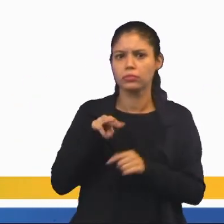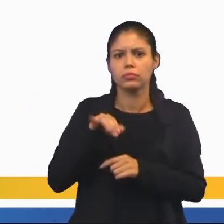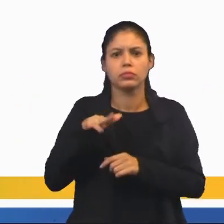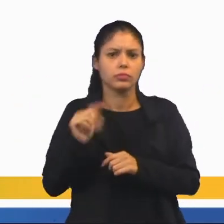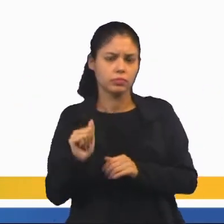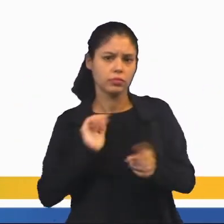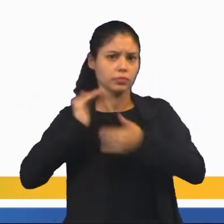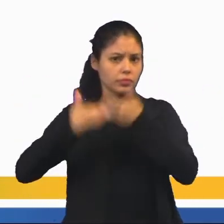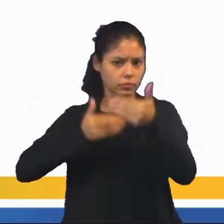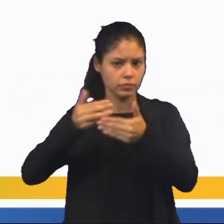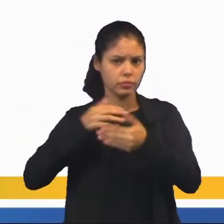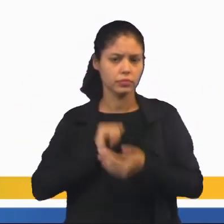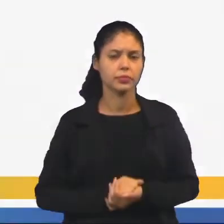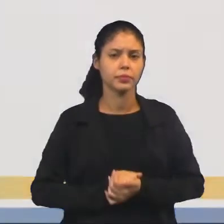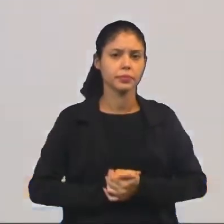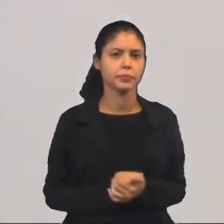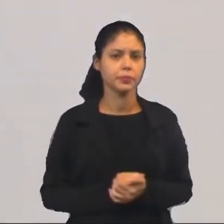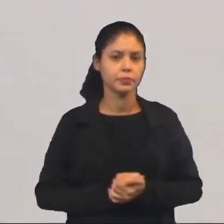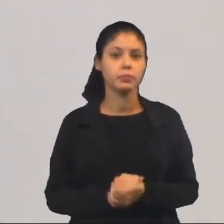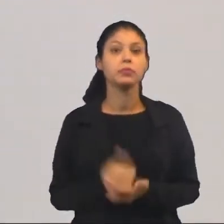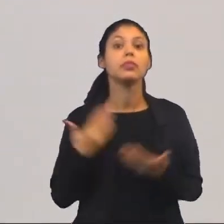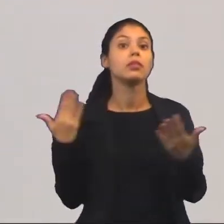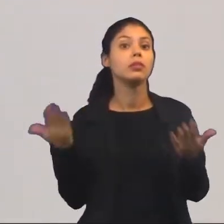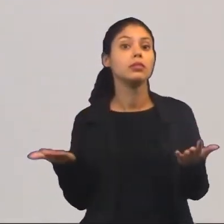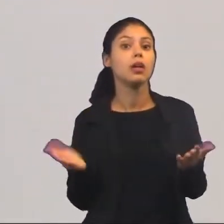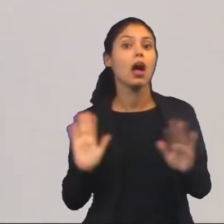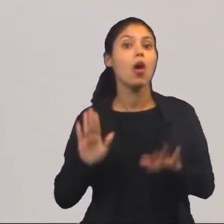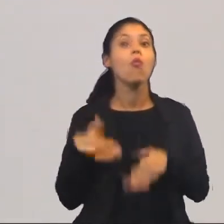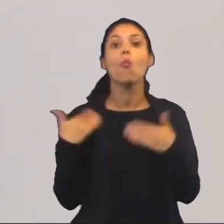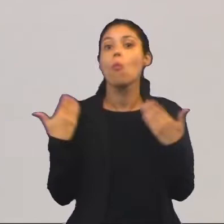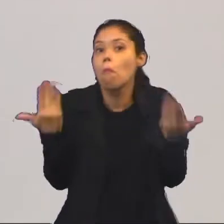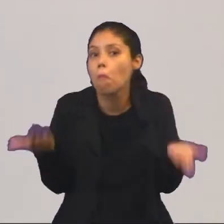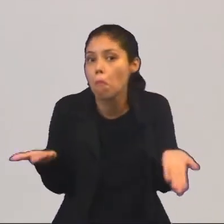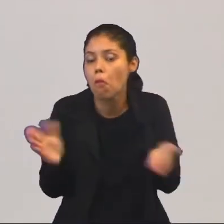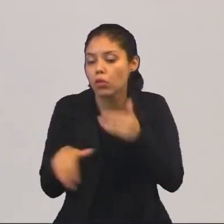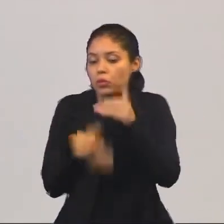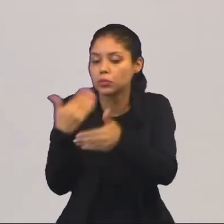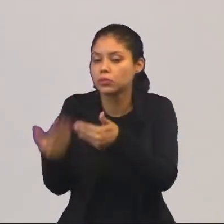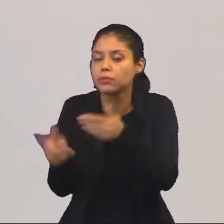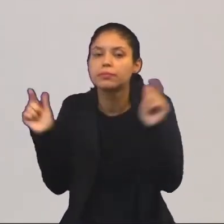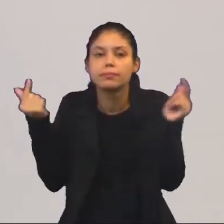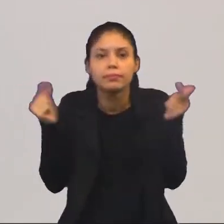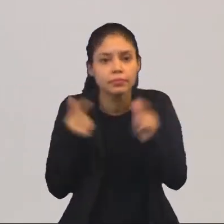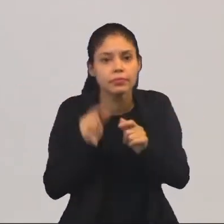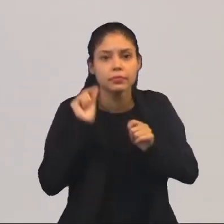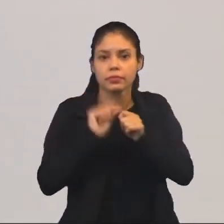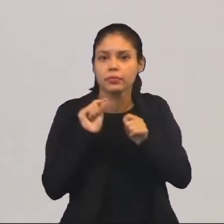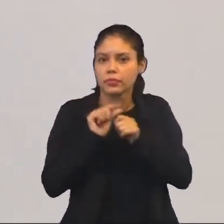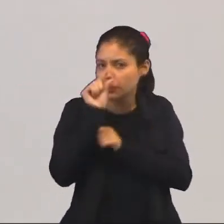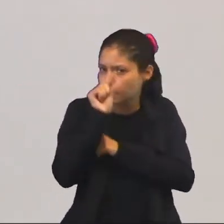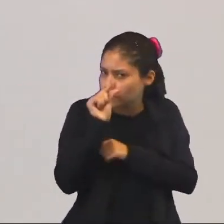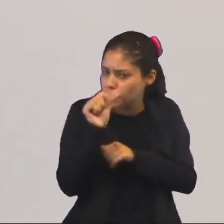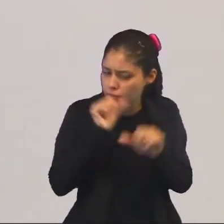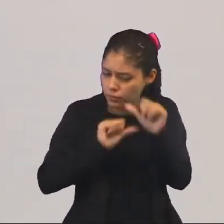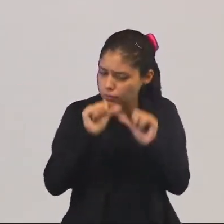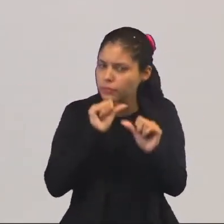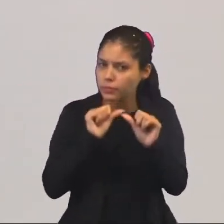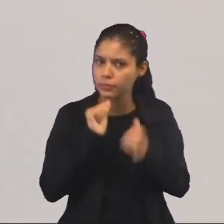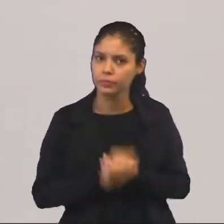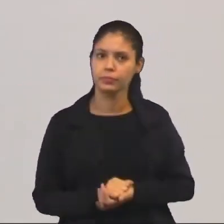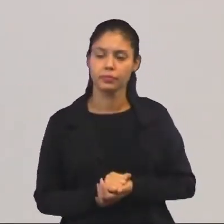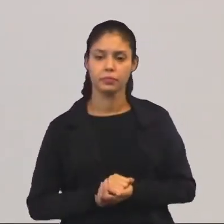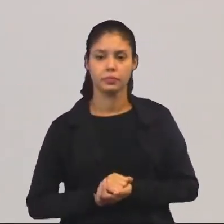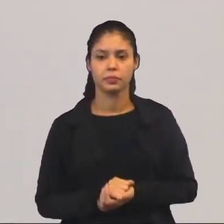em minimamente processados? E aí, quais serão aqueles processos que vão fazer pequenas